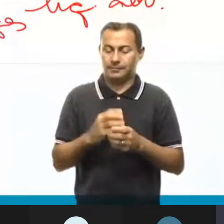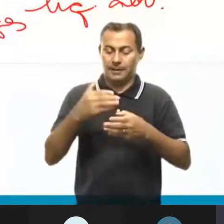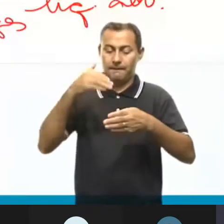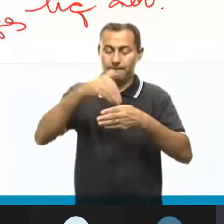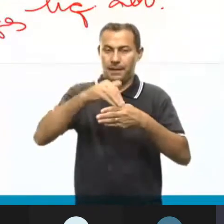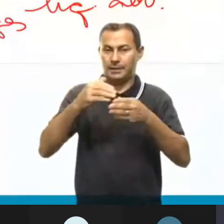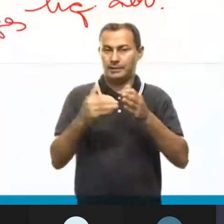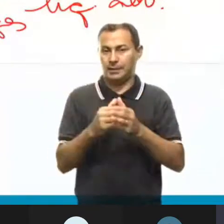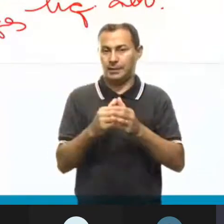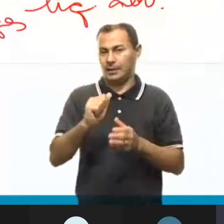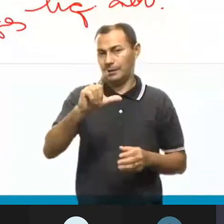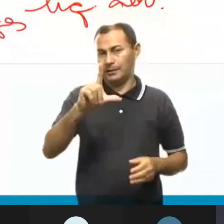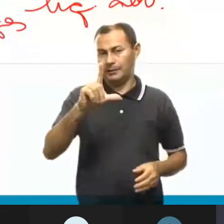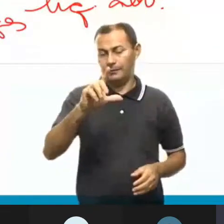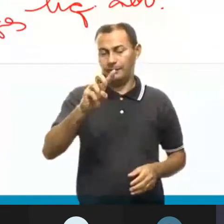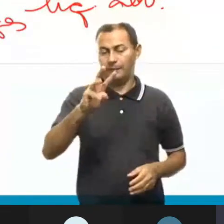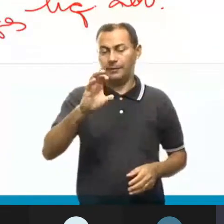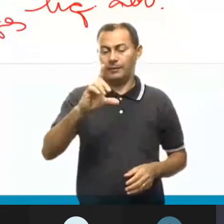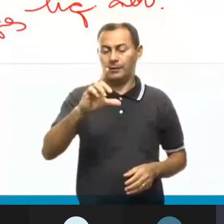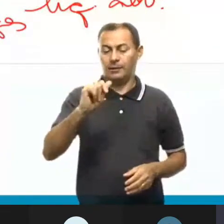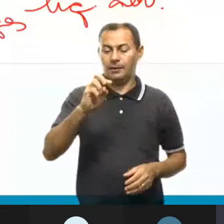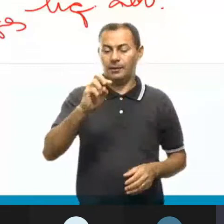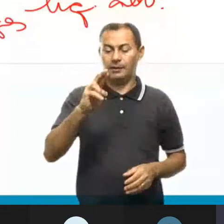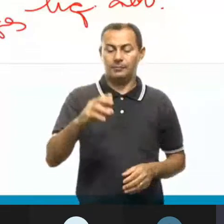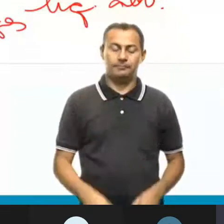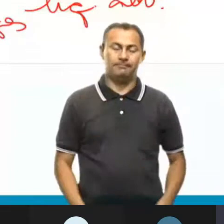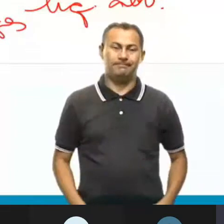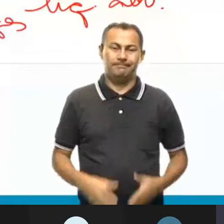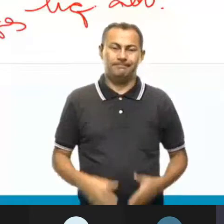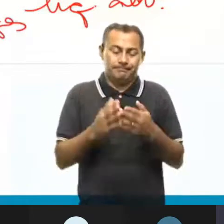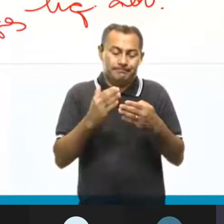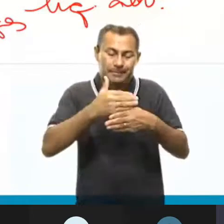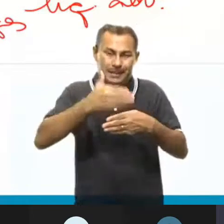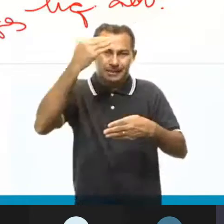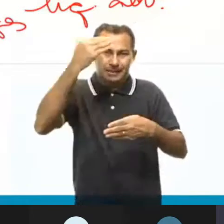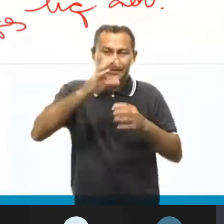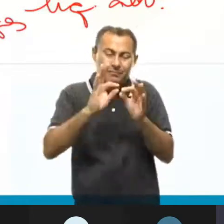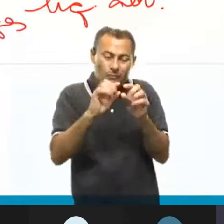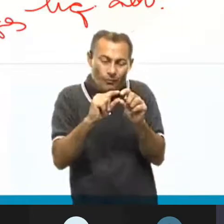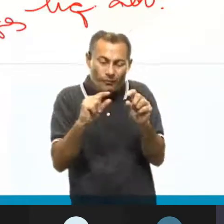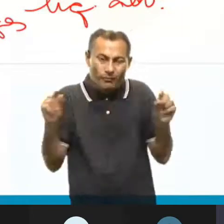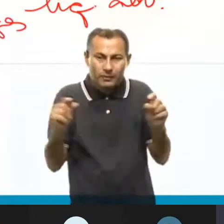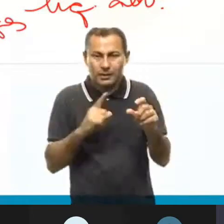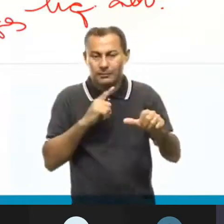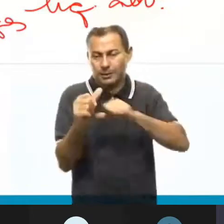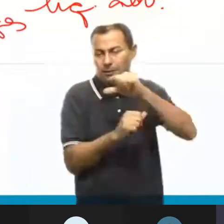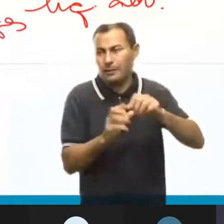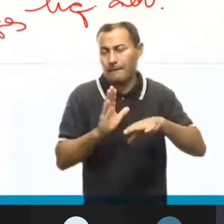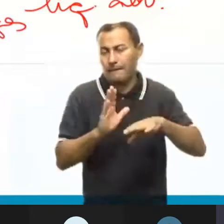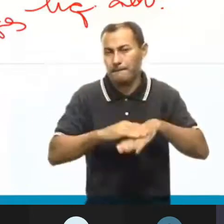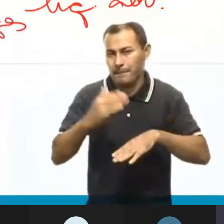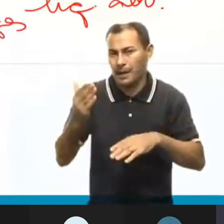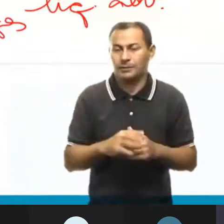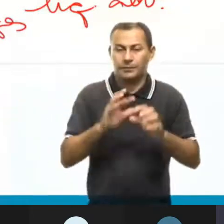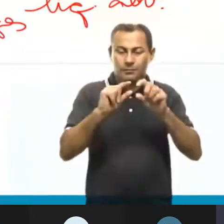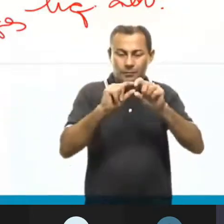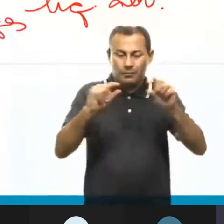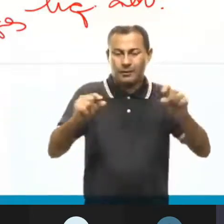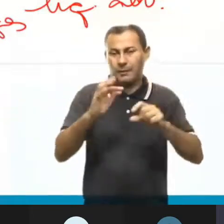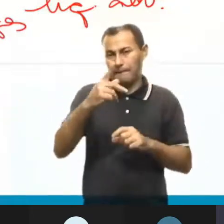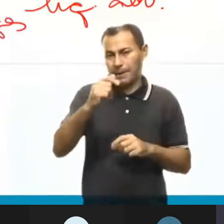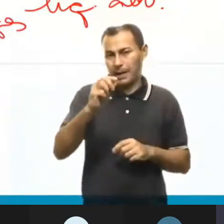da parede alveolar. Por que é importante ter essa parede fina? Porque é aqui que nós temos as trocas. Então, quanto mais fina